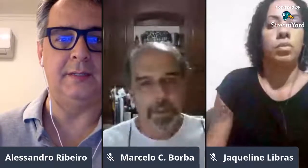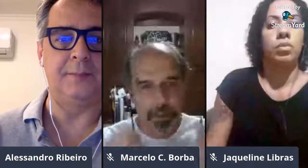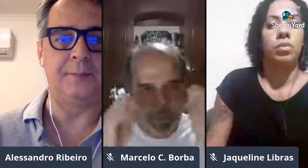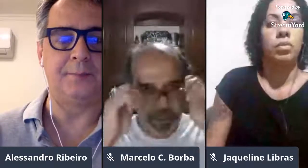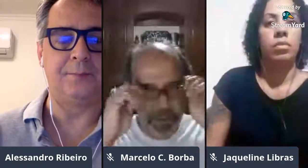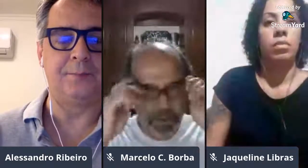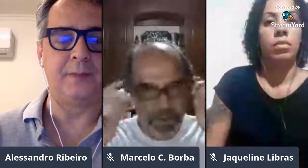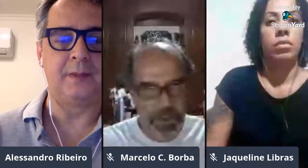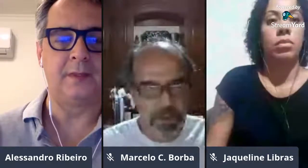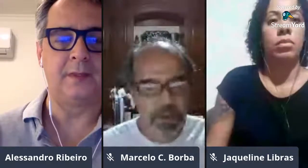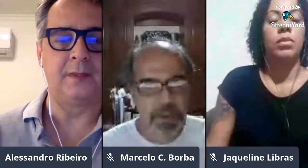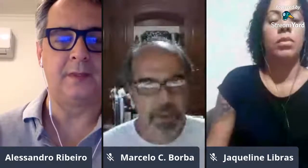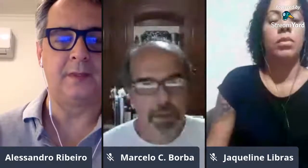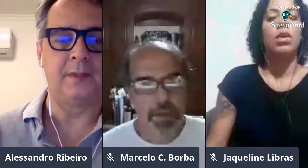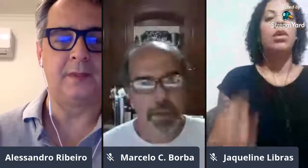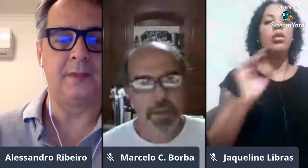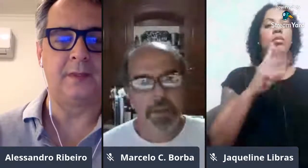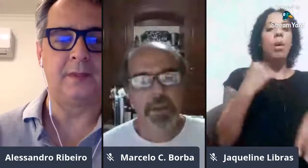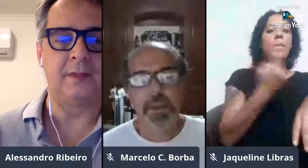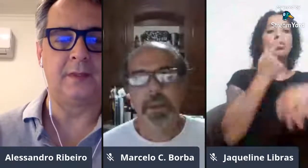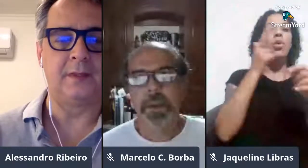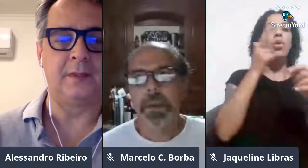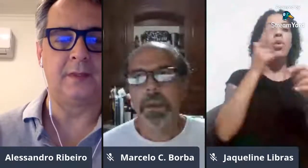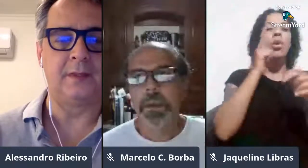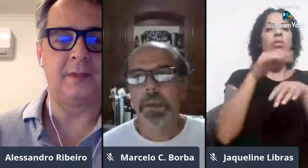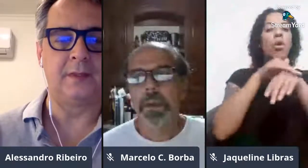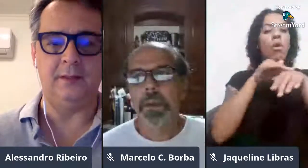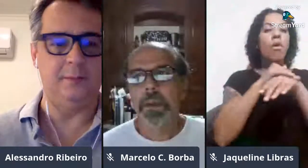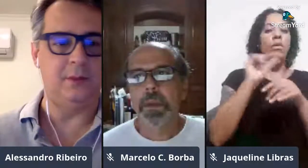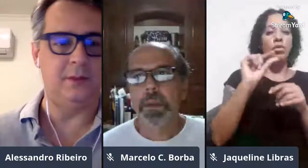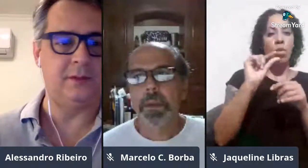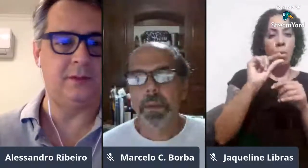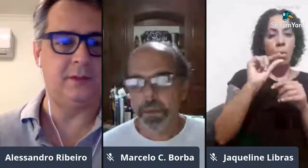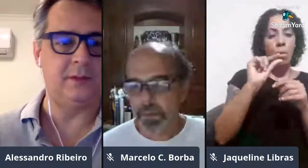poder conversar um pouco e eu ir